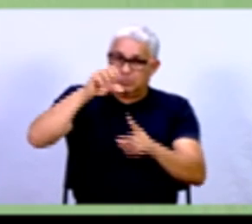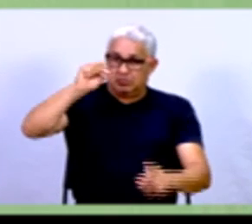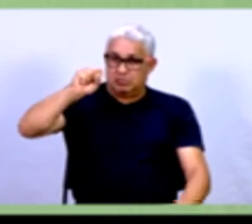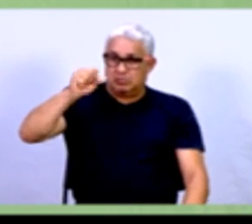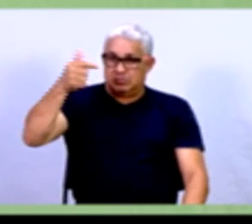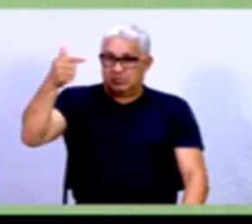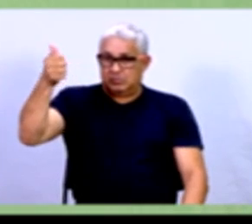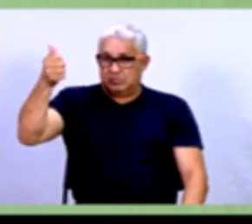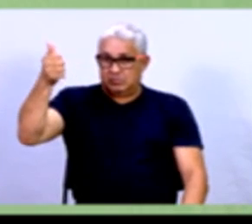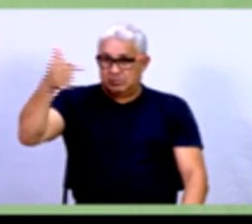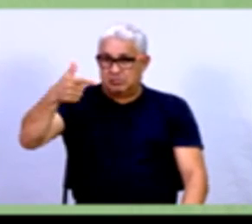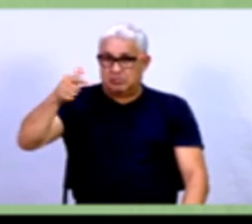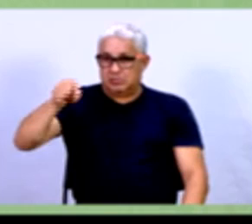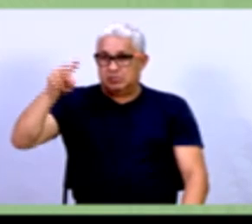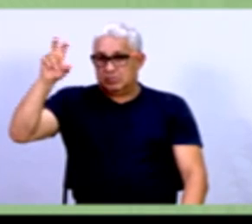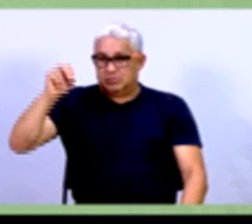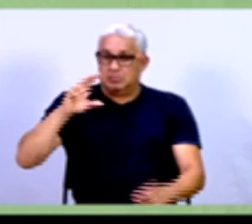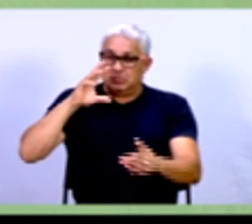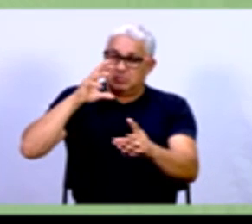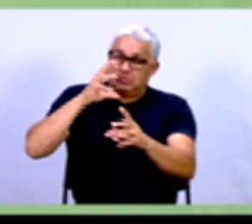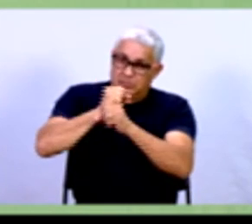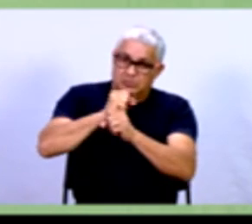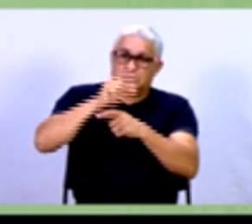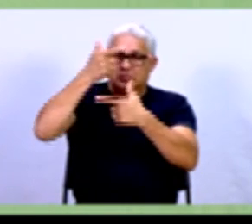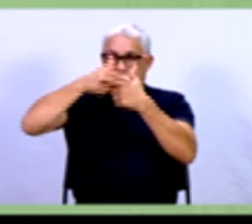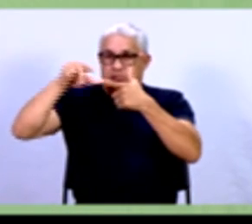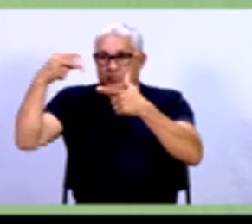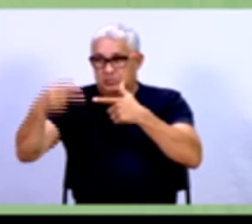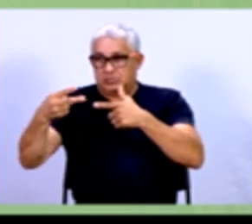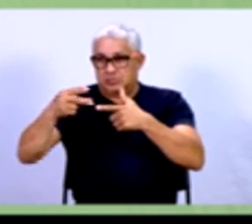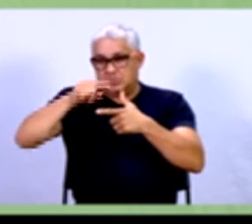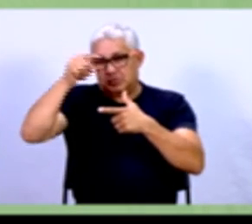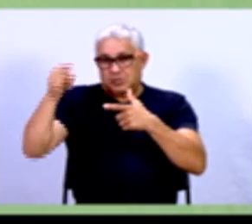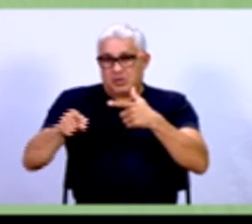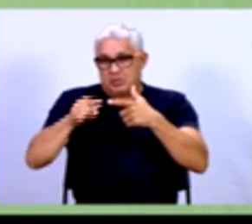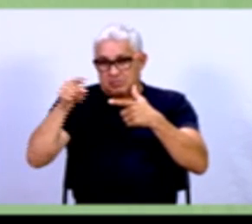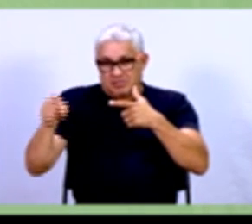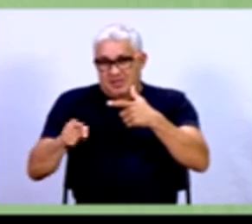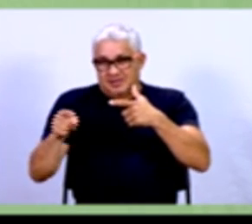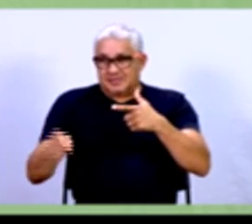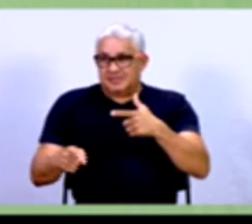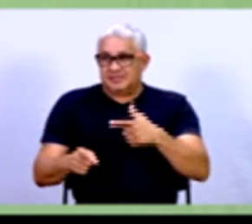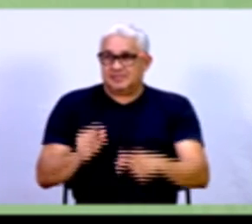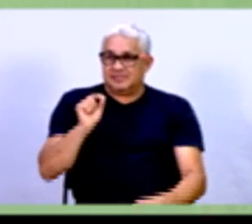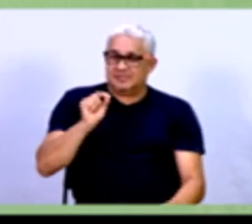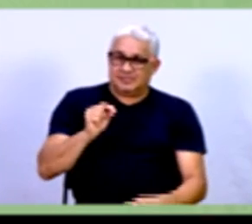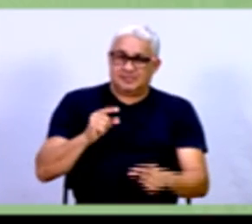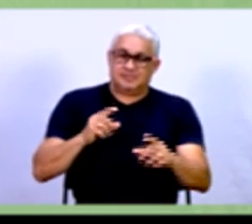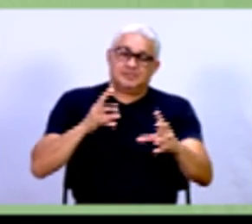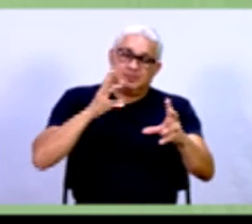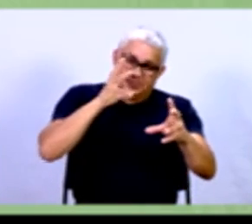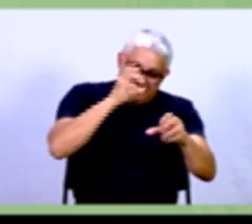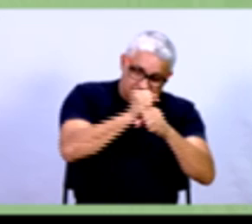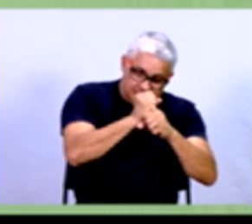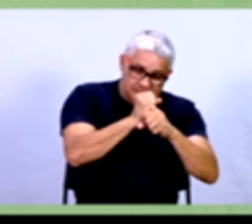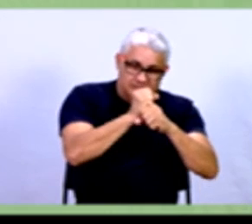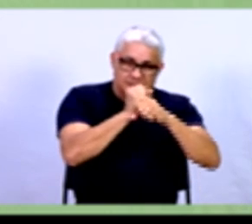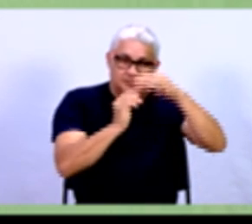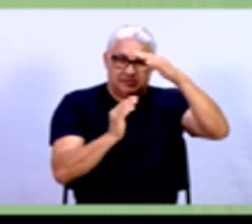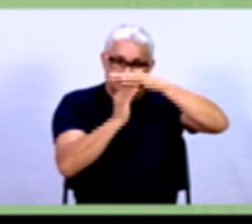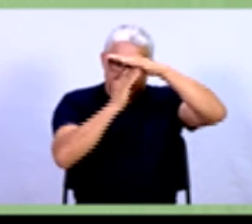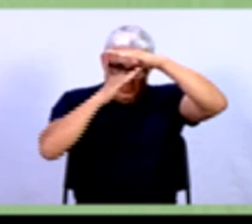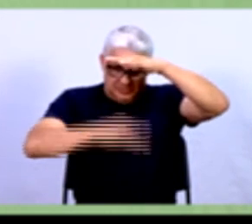812,50. A soma disso divididos por 2, vai dar isso. Então, isso nada mais é do que somar o limite inferior com o